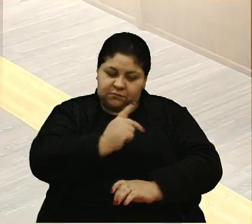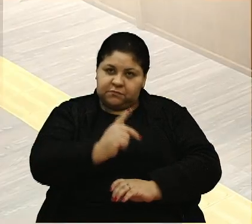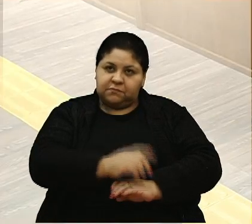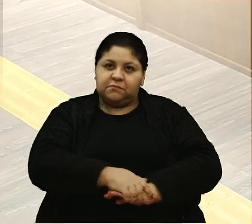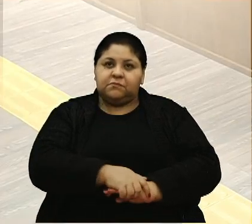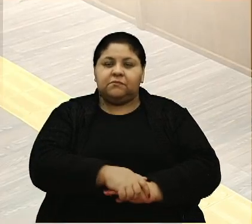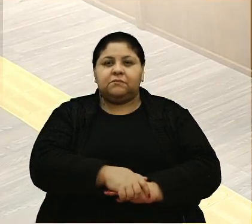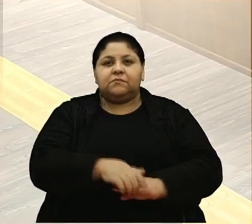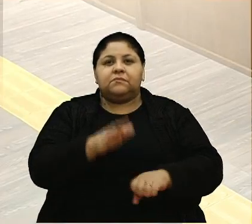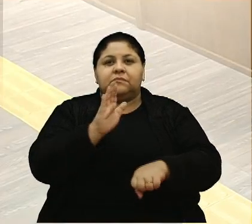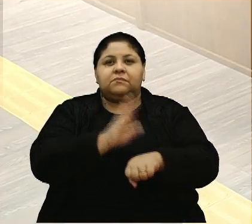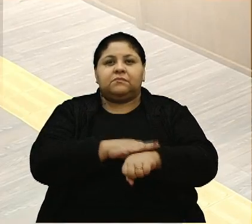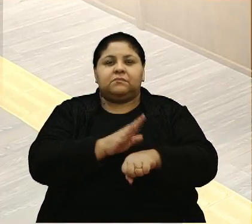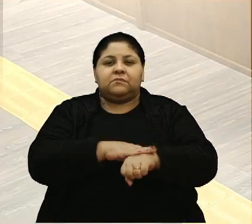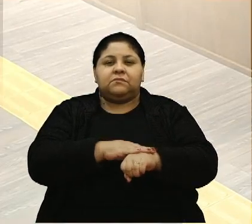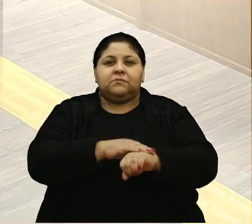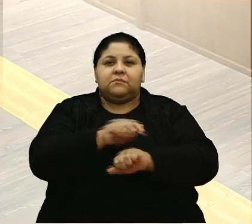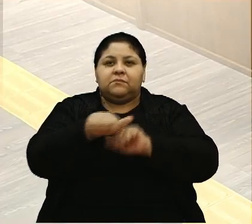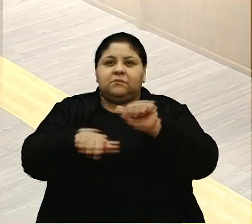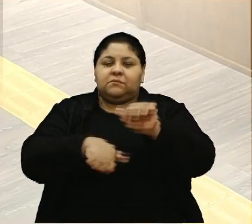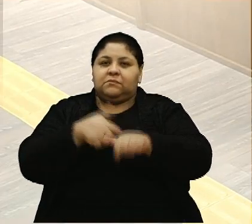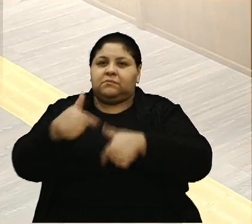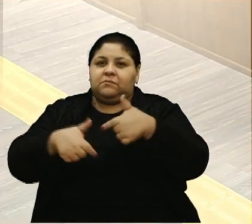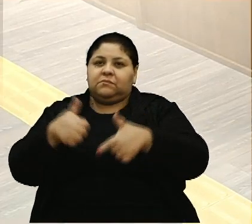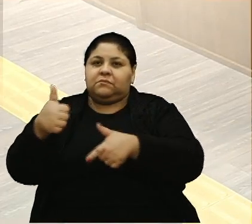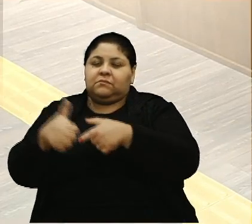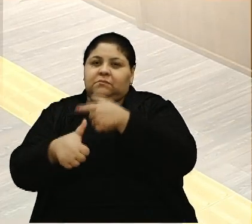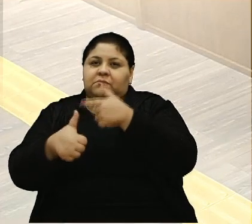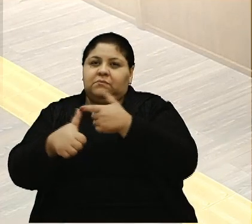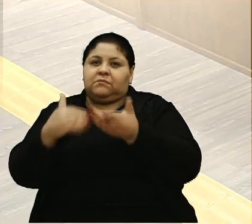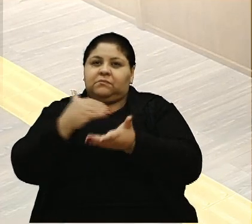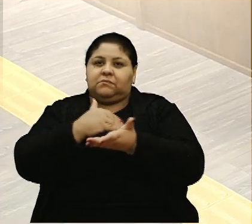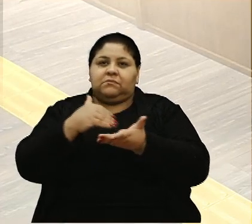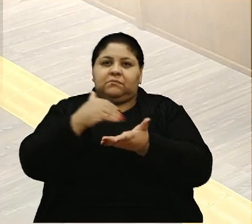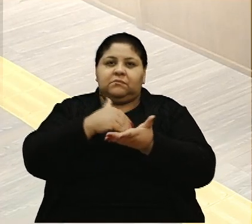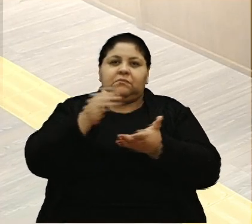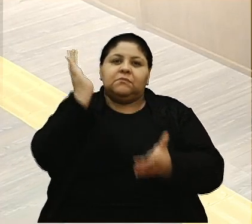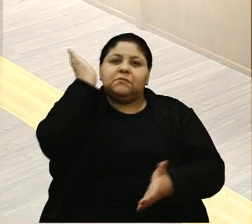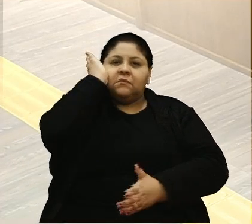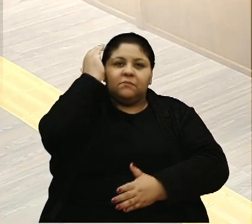Obrigado. Nesse momento passo trabalhos para o primeiro secretário Felipe Grêmio Maia.